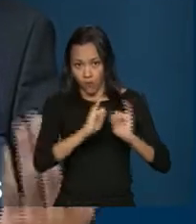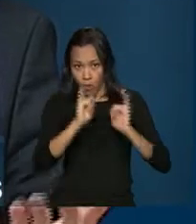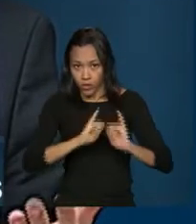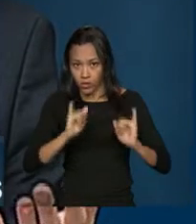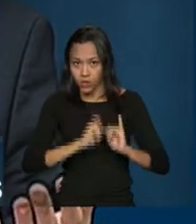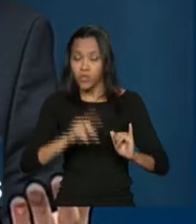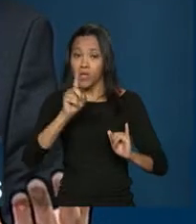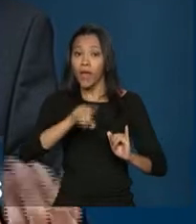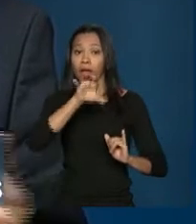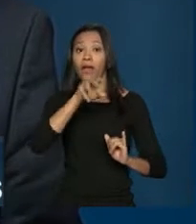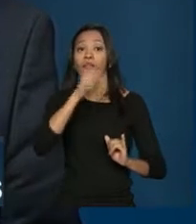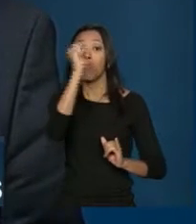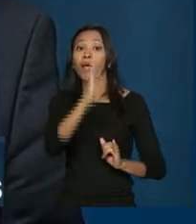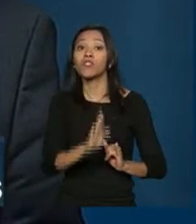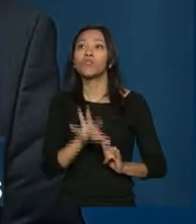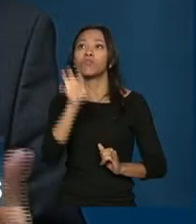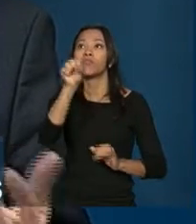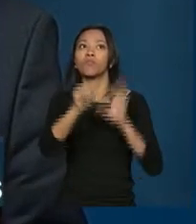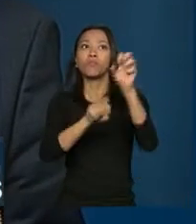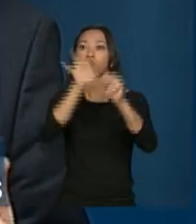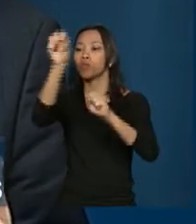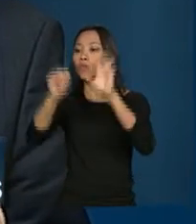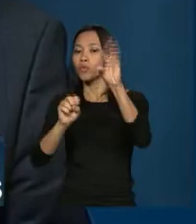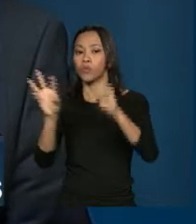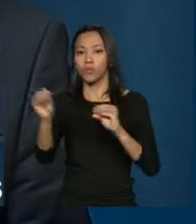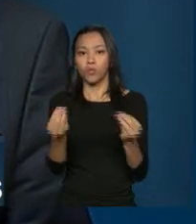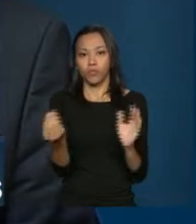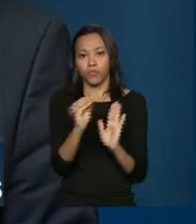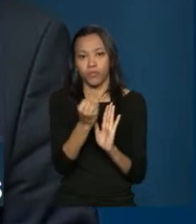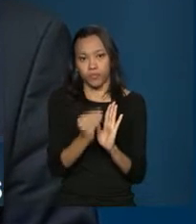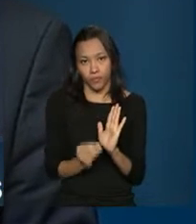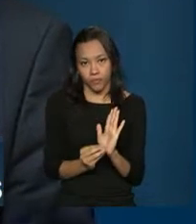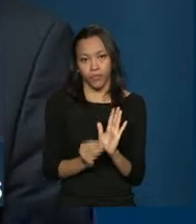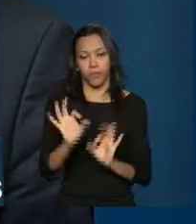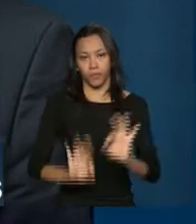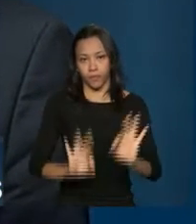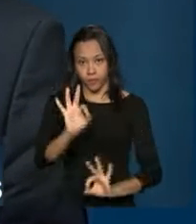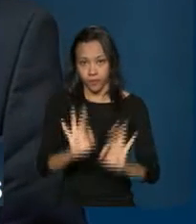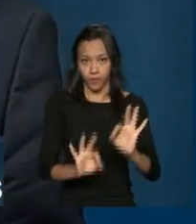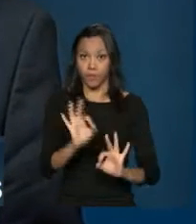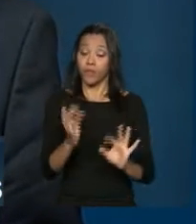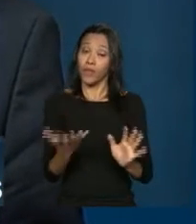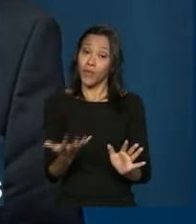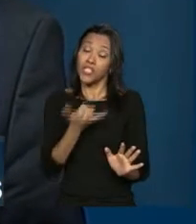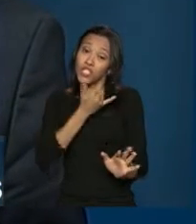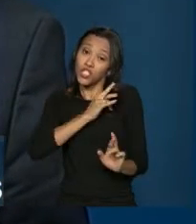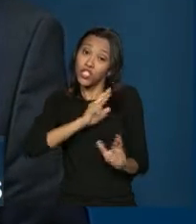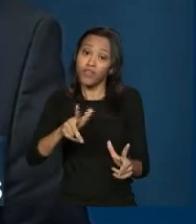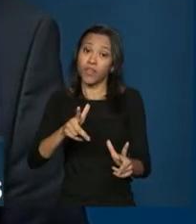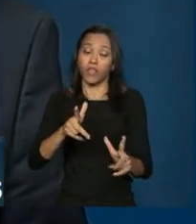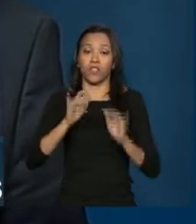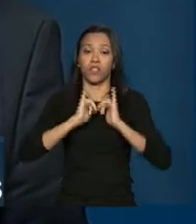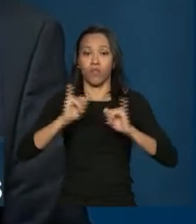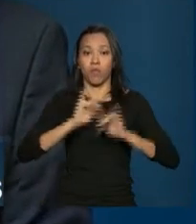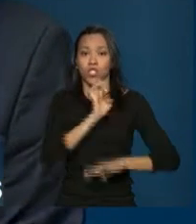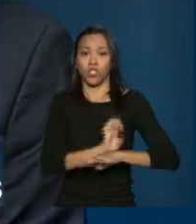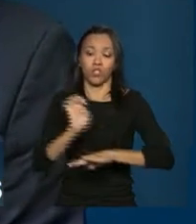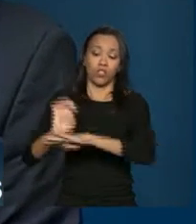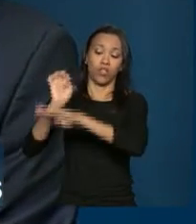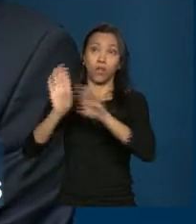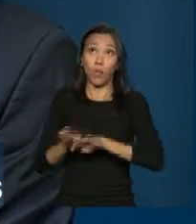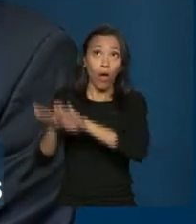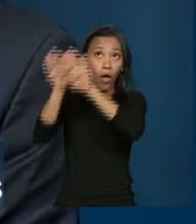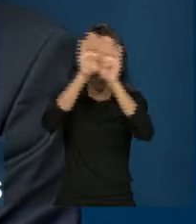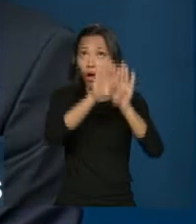dados colhidos nacionalmente. O nível de fluxo da informação é diferente de estado a estado.